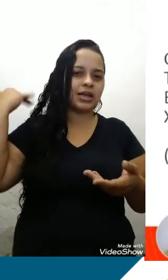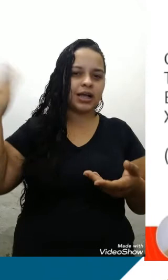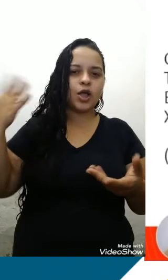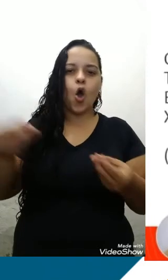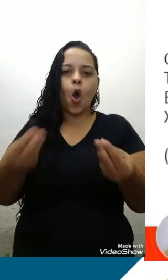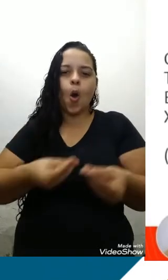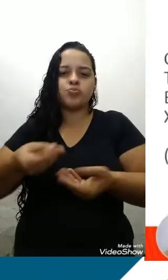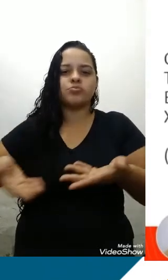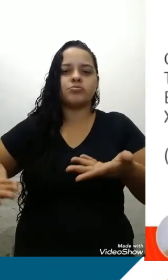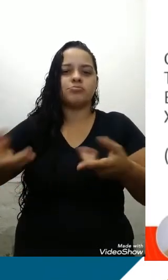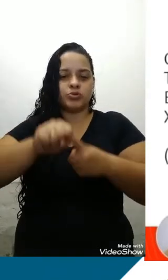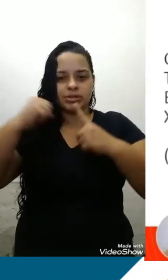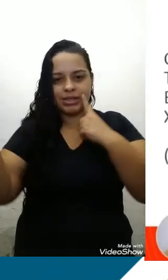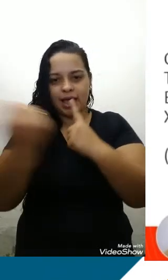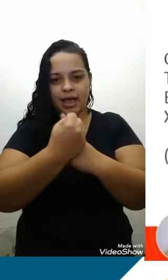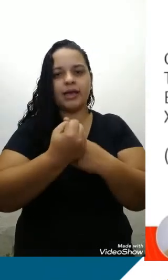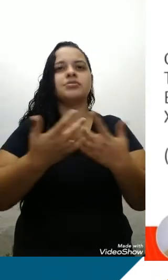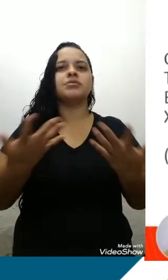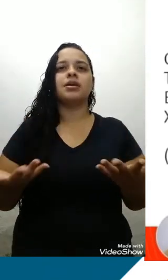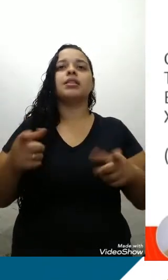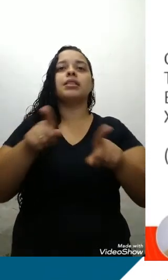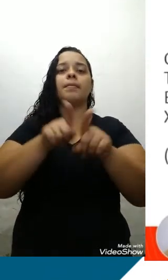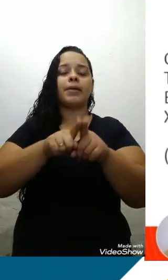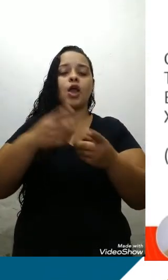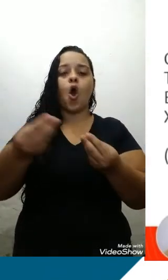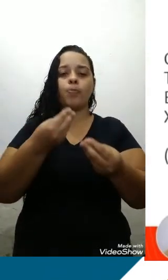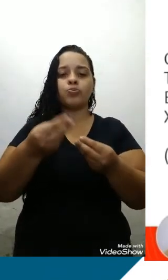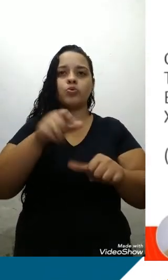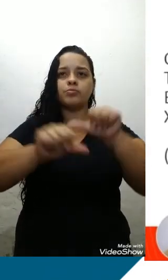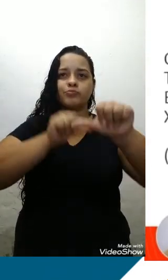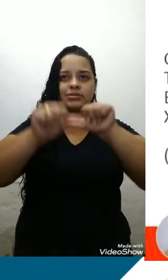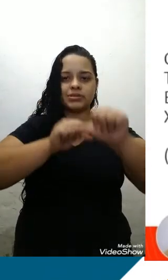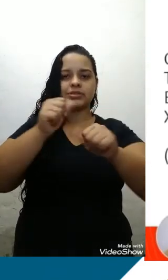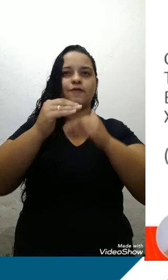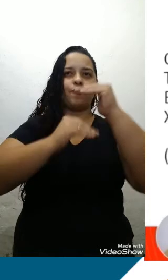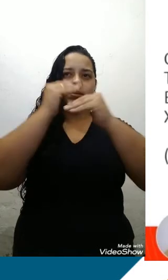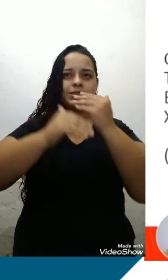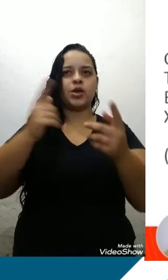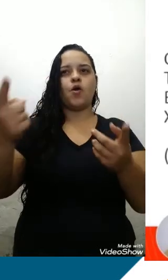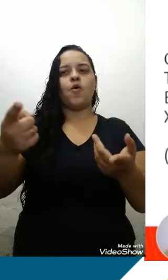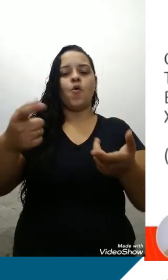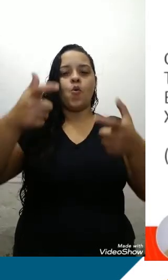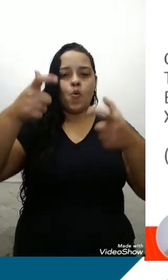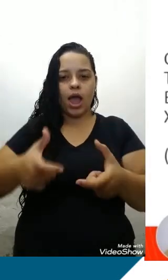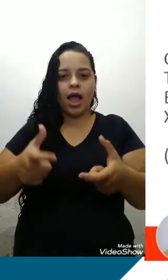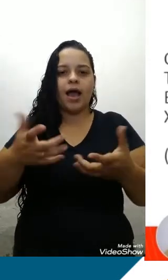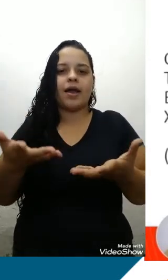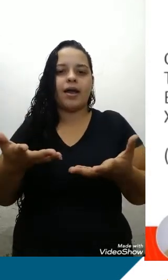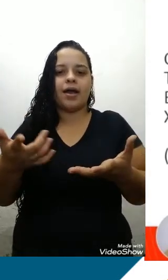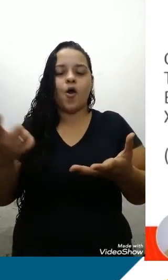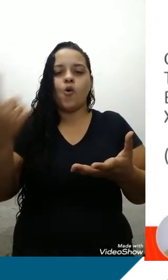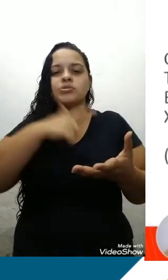sistema. A formação dos Estados modernos, que seria a centralização política, então, dos reinos na Europa, fazendo com que surja